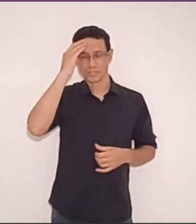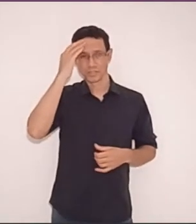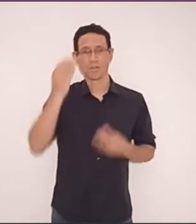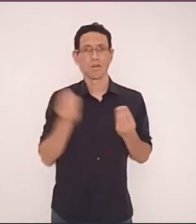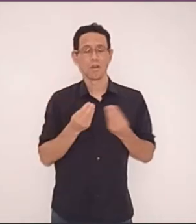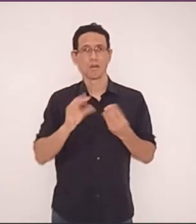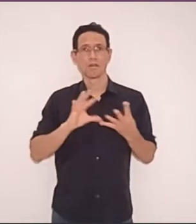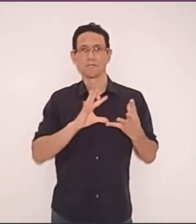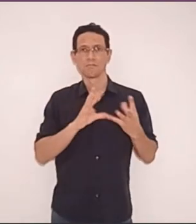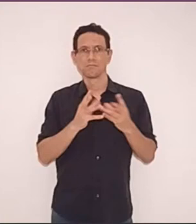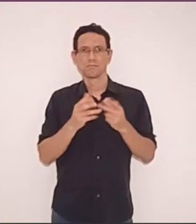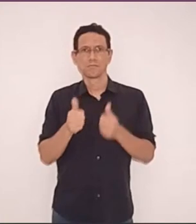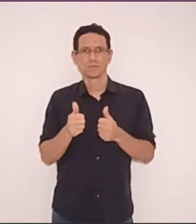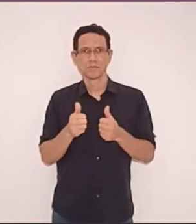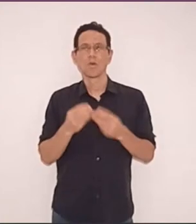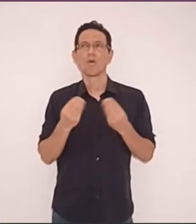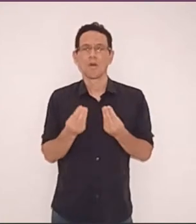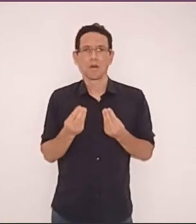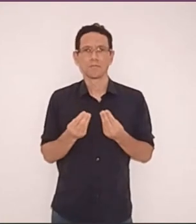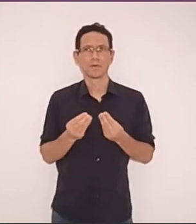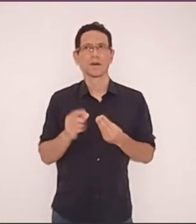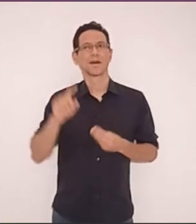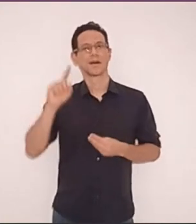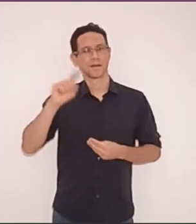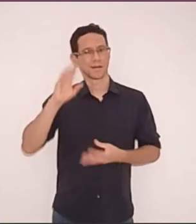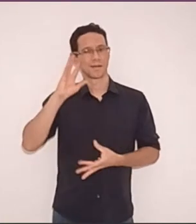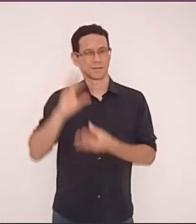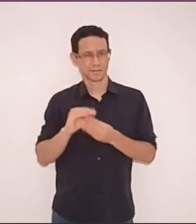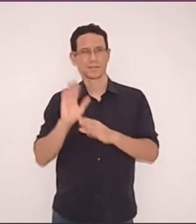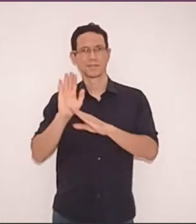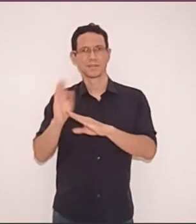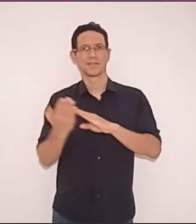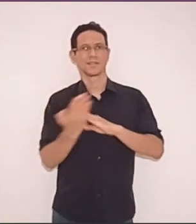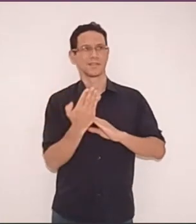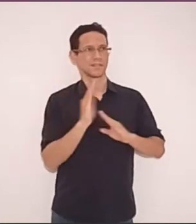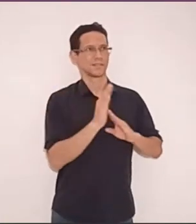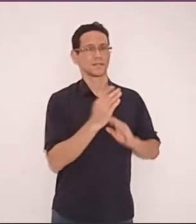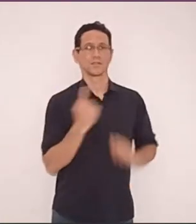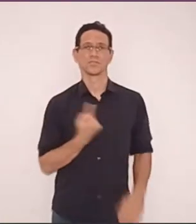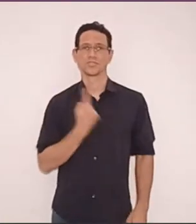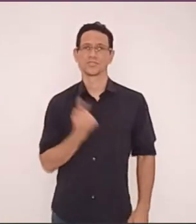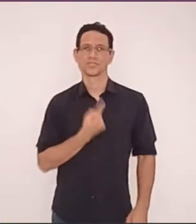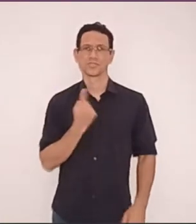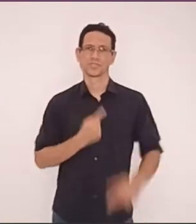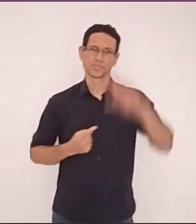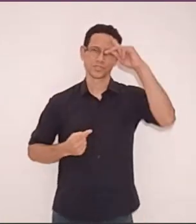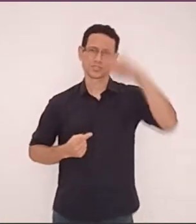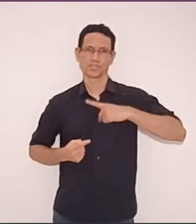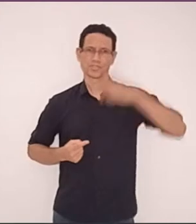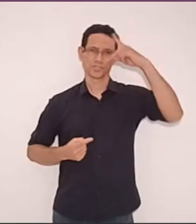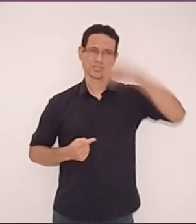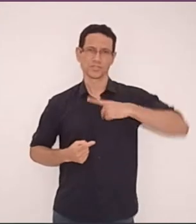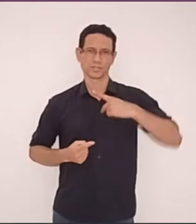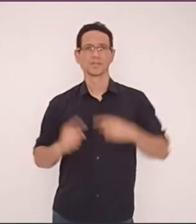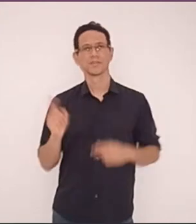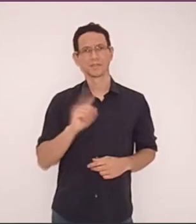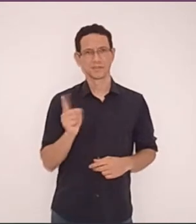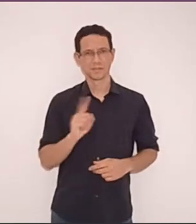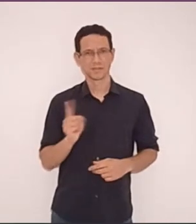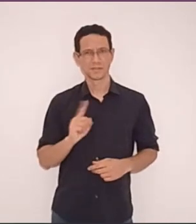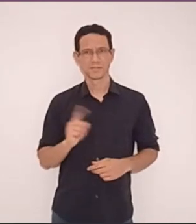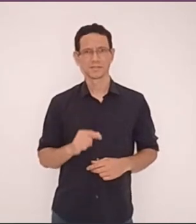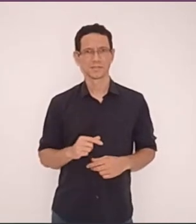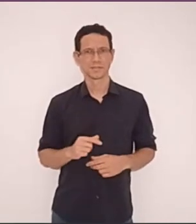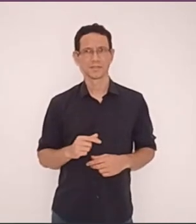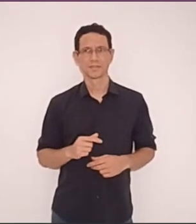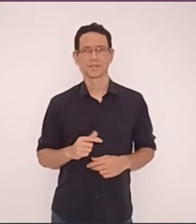saída estão colaborativas aí você deixa um Solitário são estão de modo solitário não é sozinha que